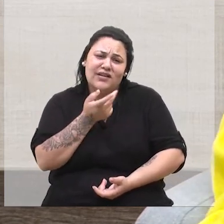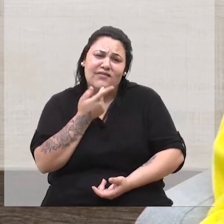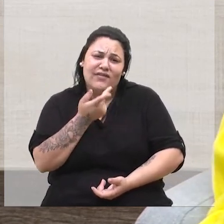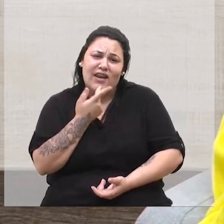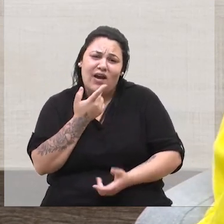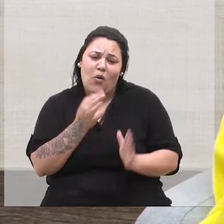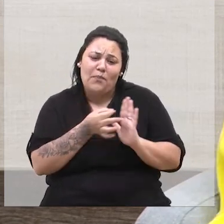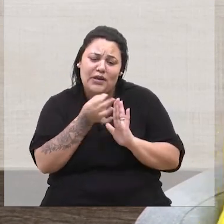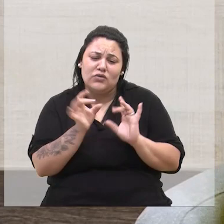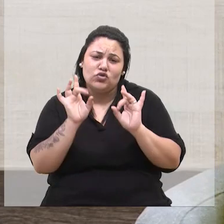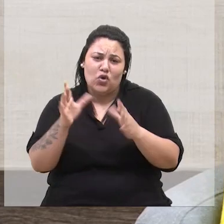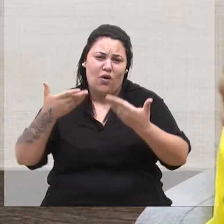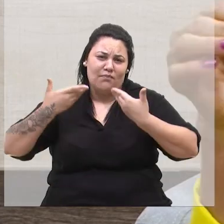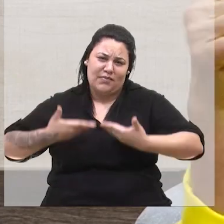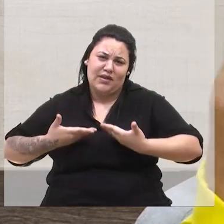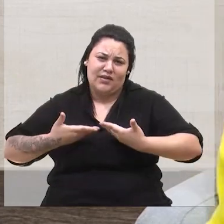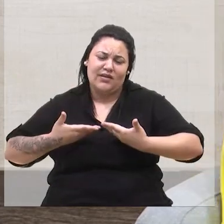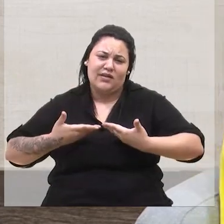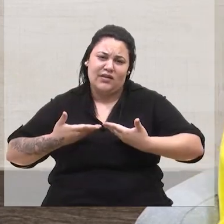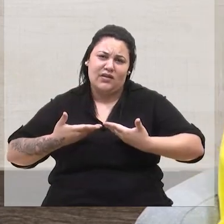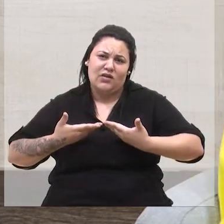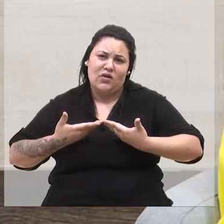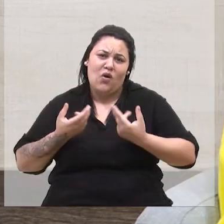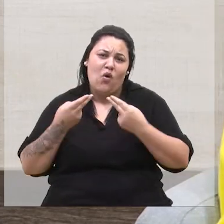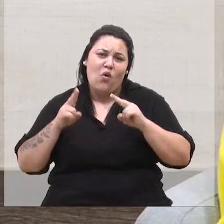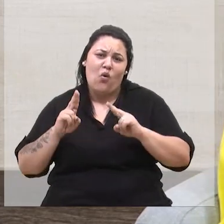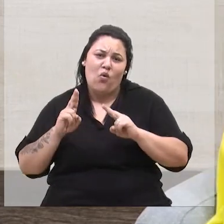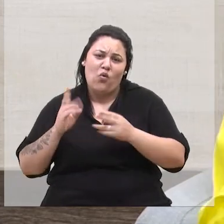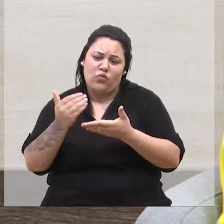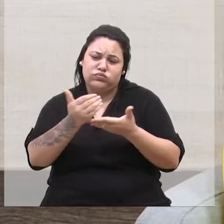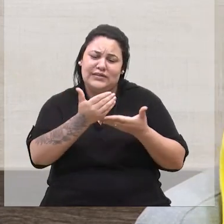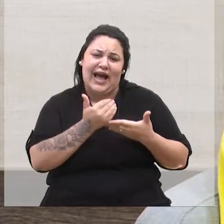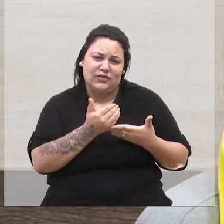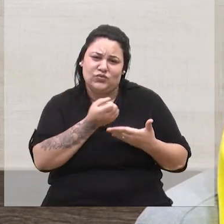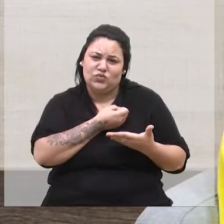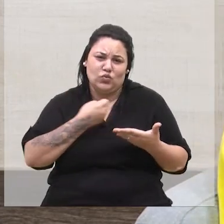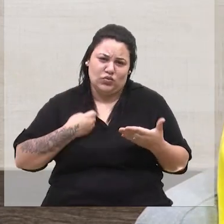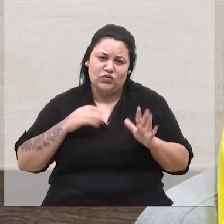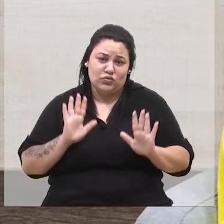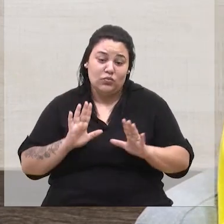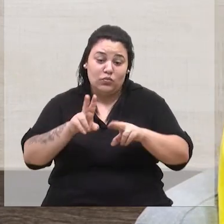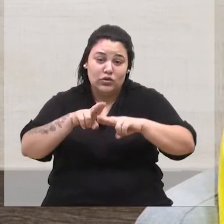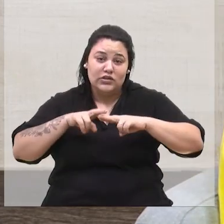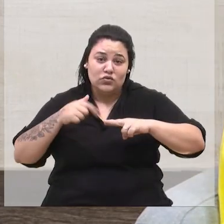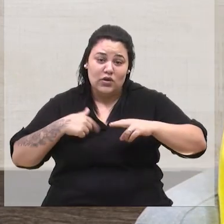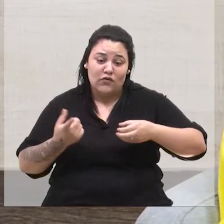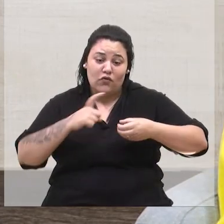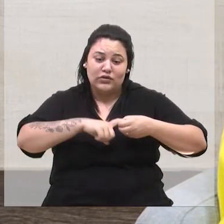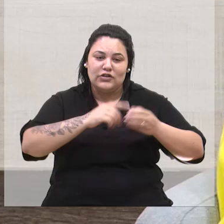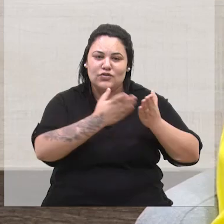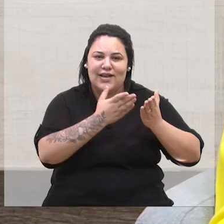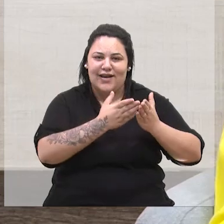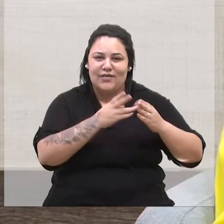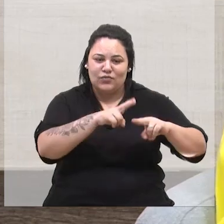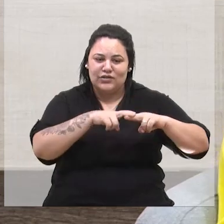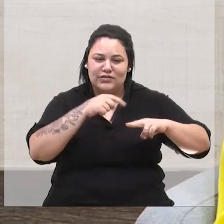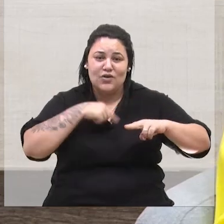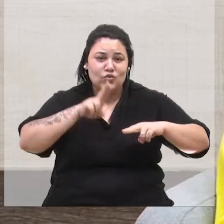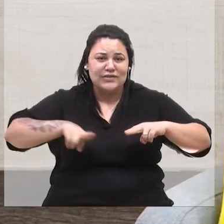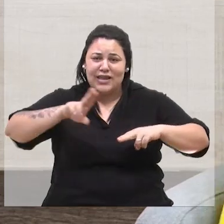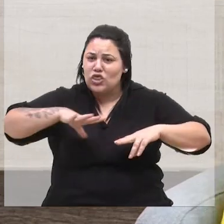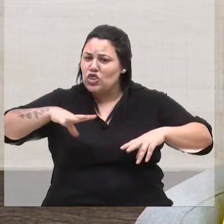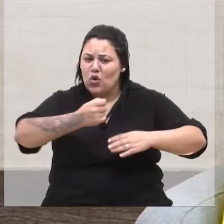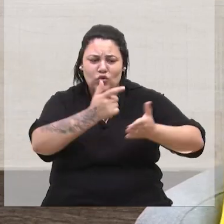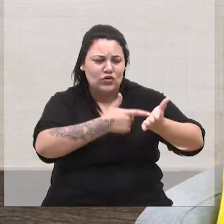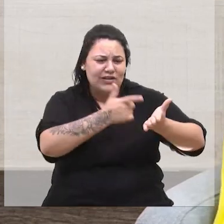mim e nem pelas constatações do senso comum. Por isso que eu voltei a estudar e por isso que eu utilizei todas as